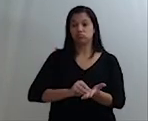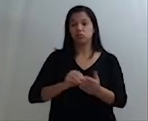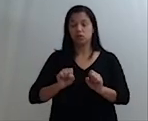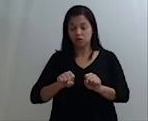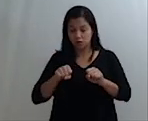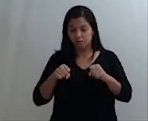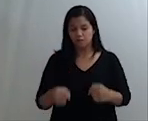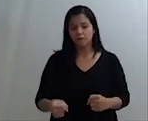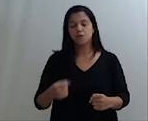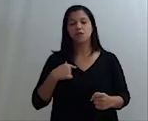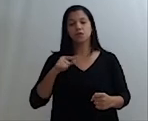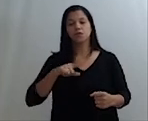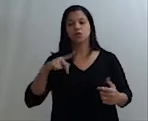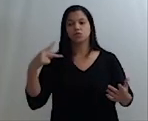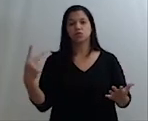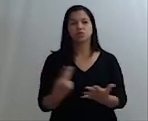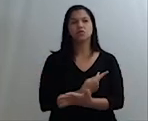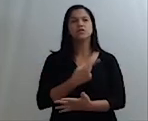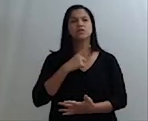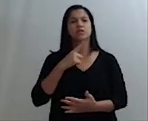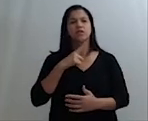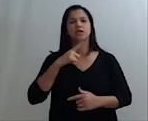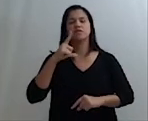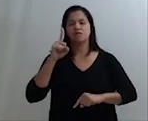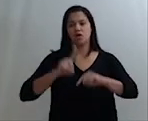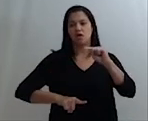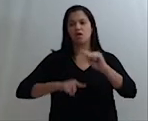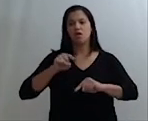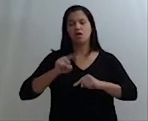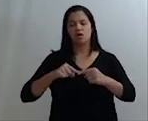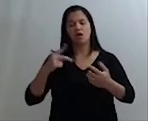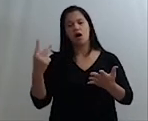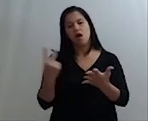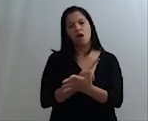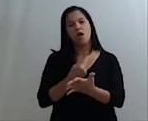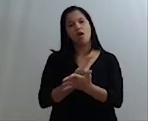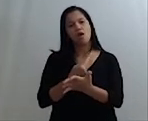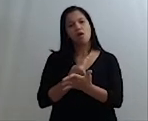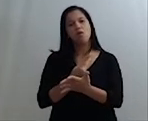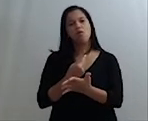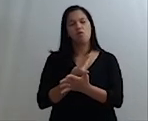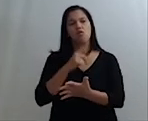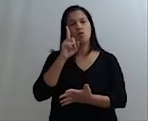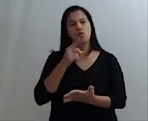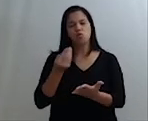haviam havia erro material na lavratura do acordão que incluiu